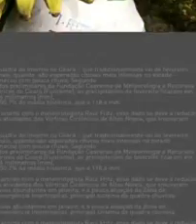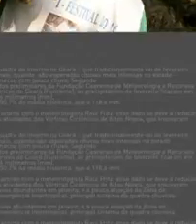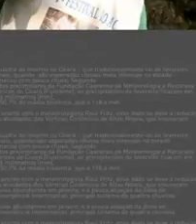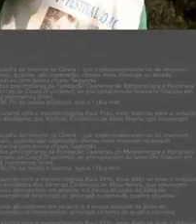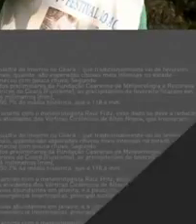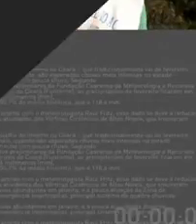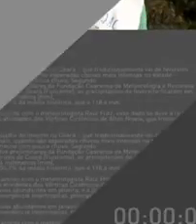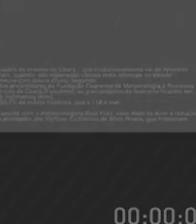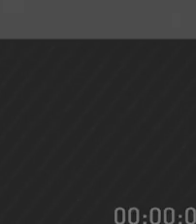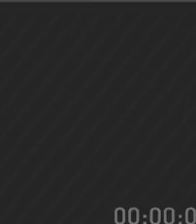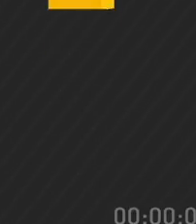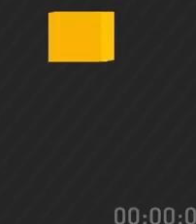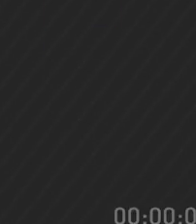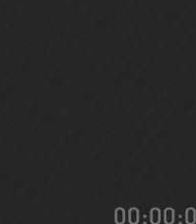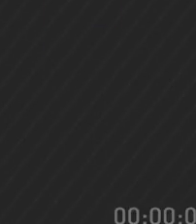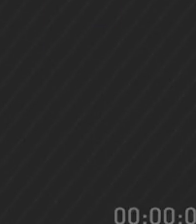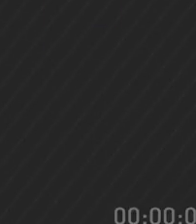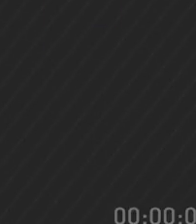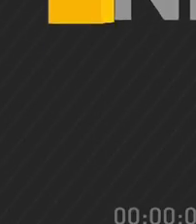ae